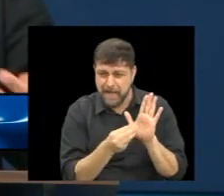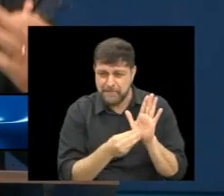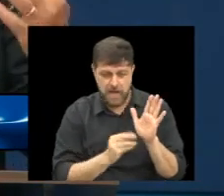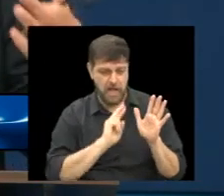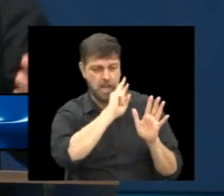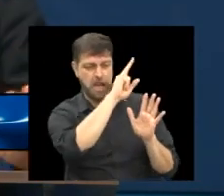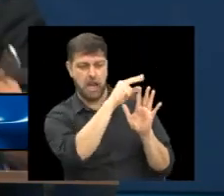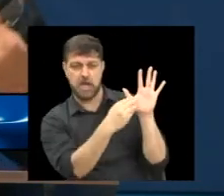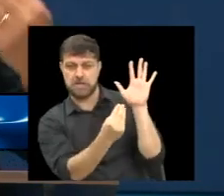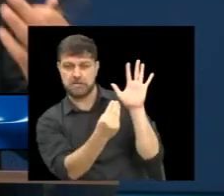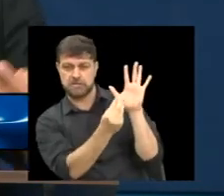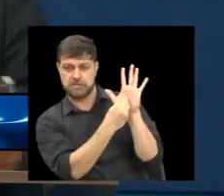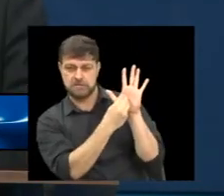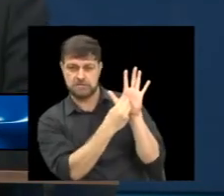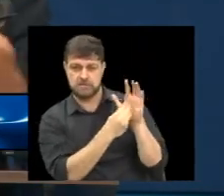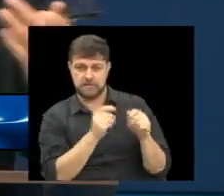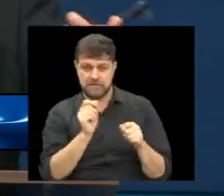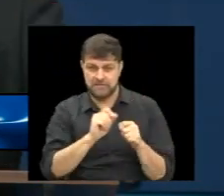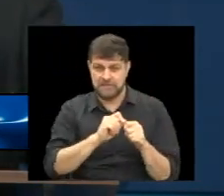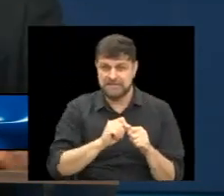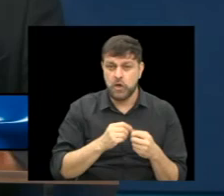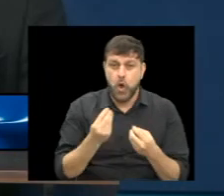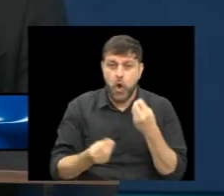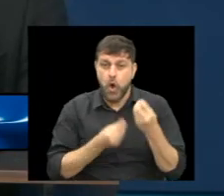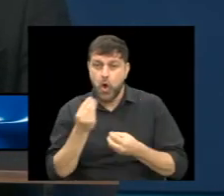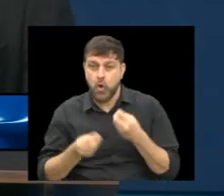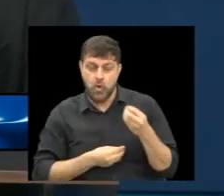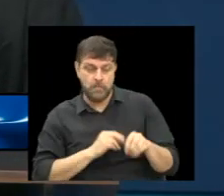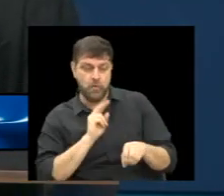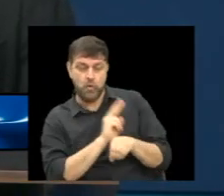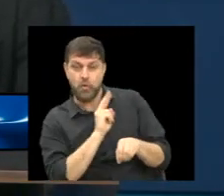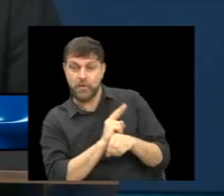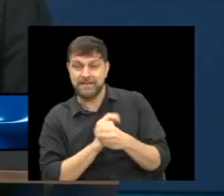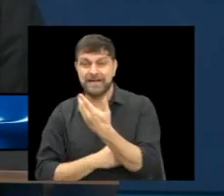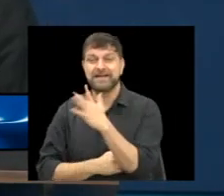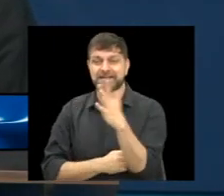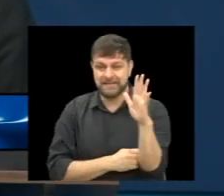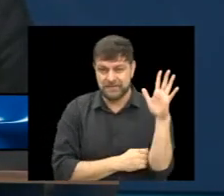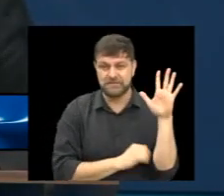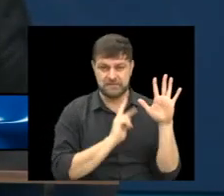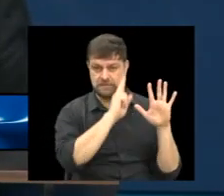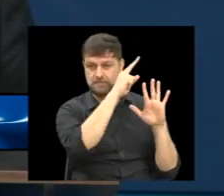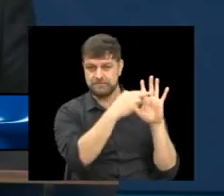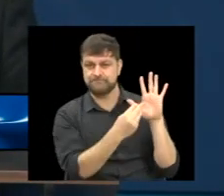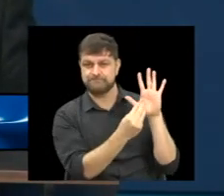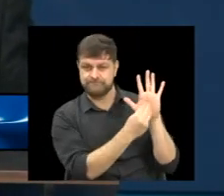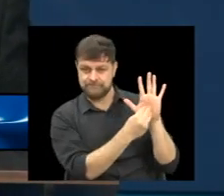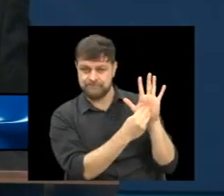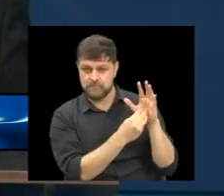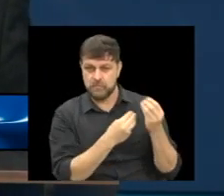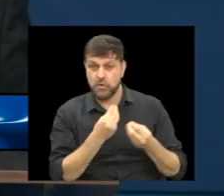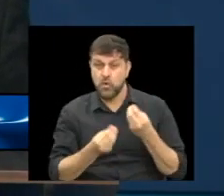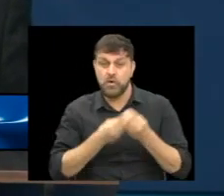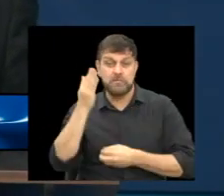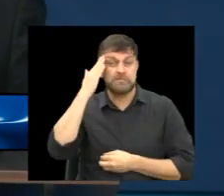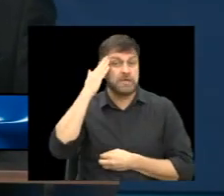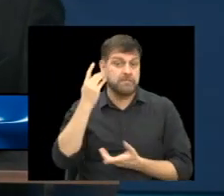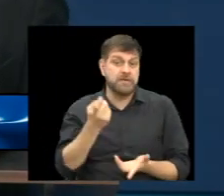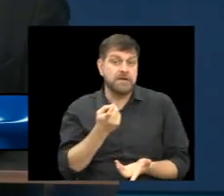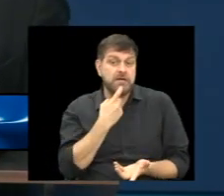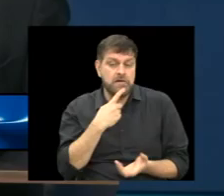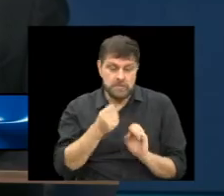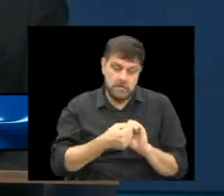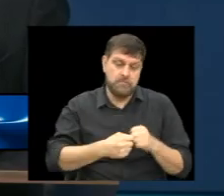buscando aplicar os critérios de sustentabilidade que são necessários, obviamente, para orientar o desenvolvimento